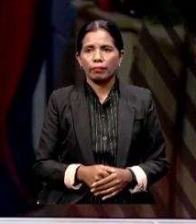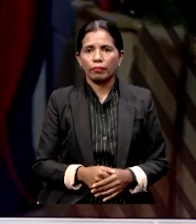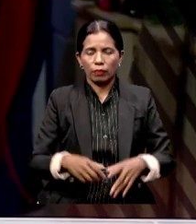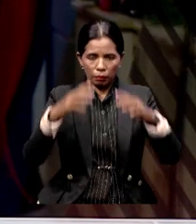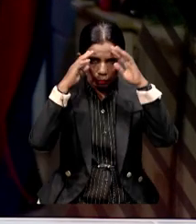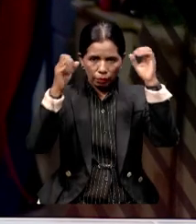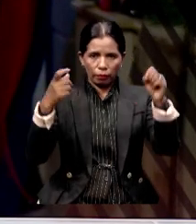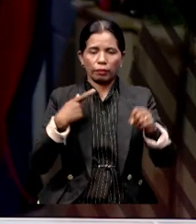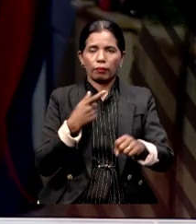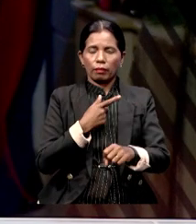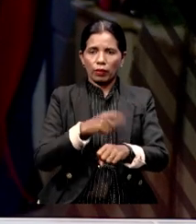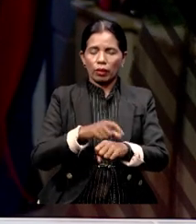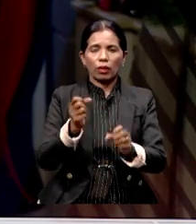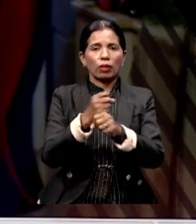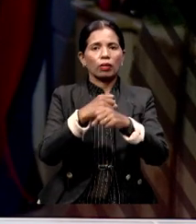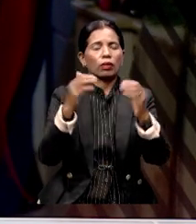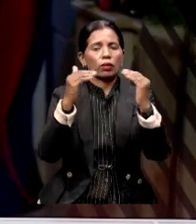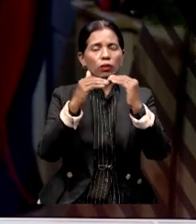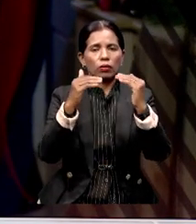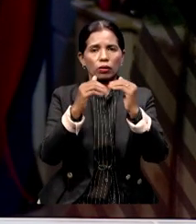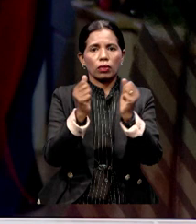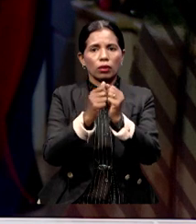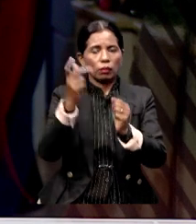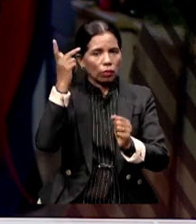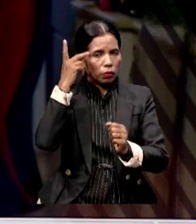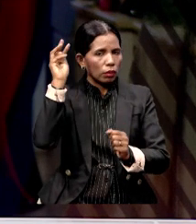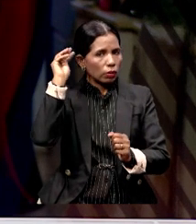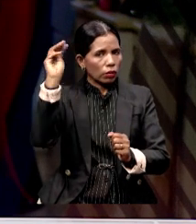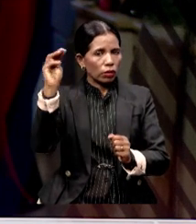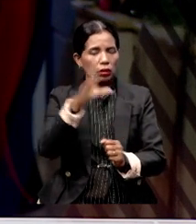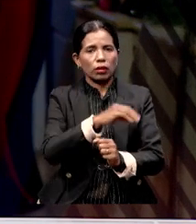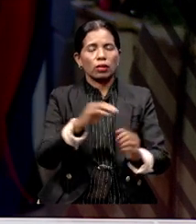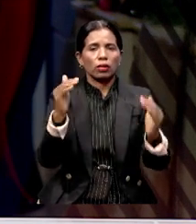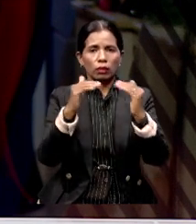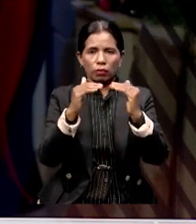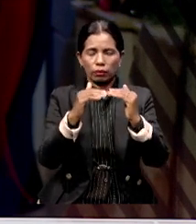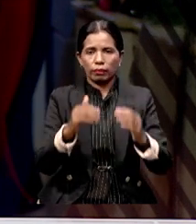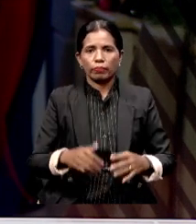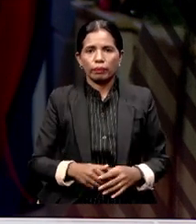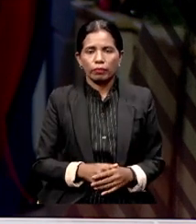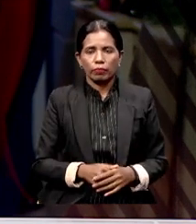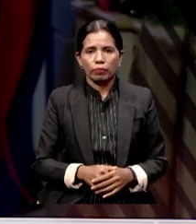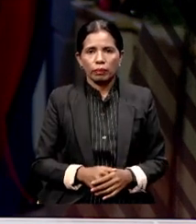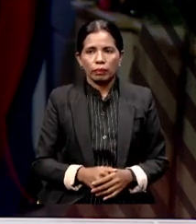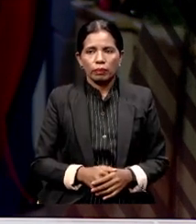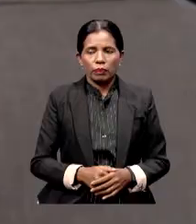O presidente do Parlamento Nacional realiza encontro internal ao primeiro-ministro e à sala conferência.